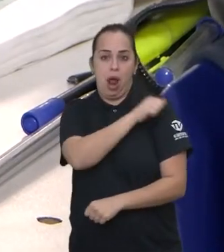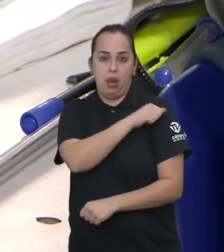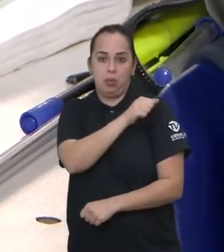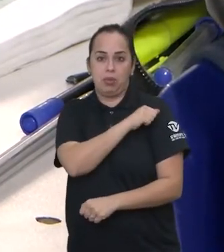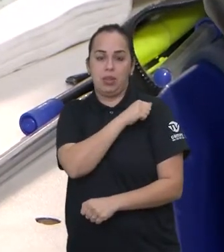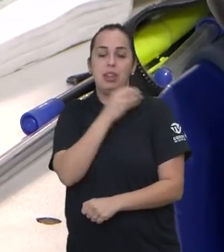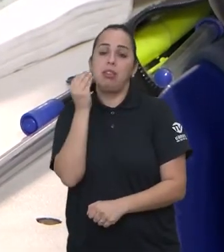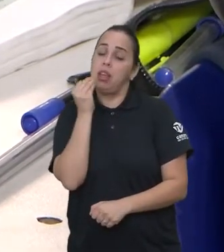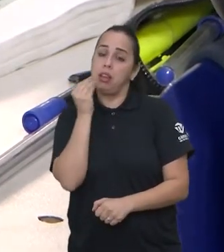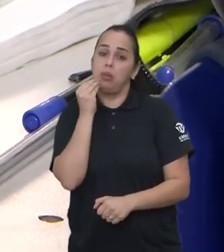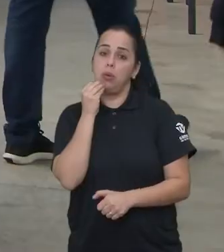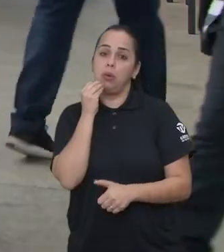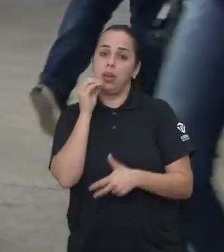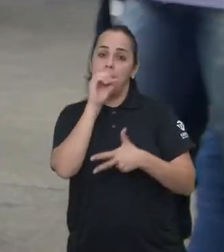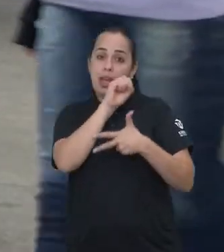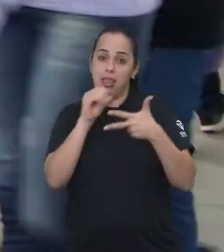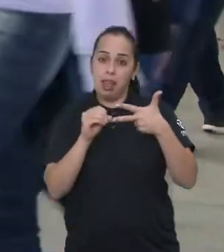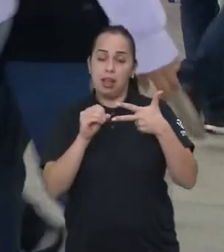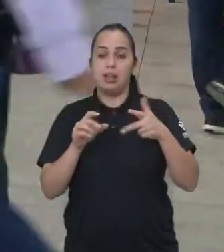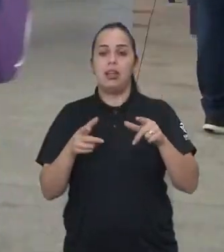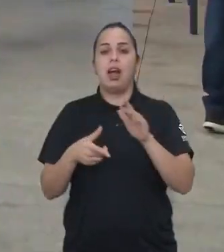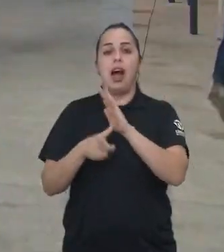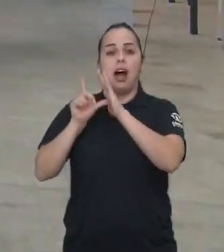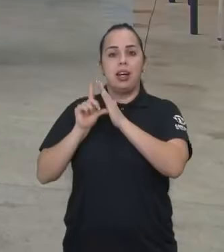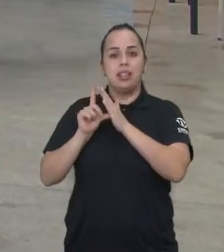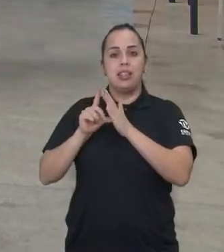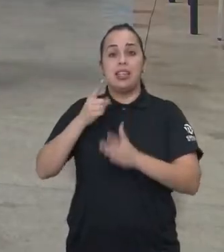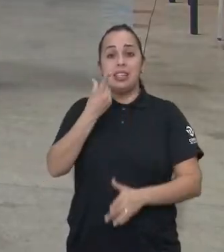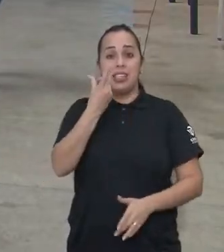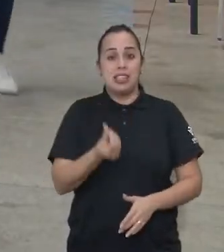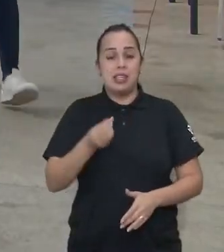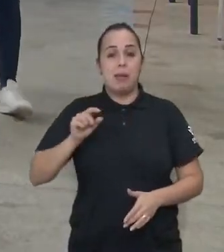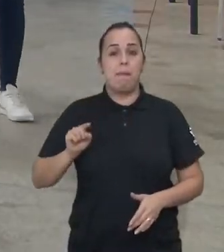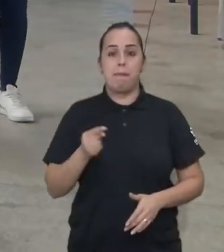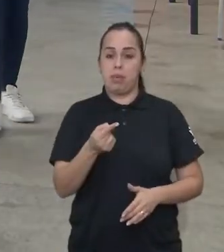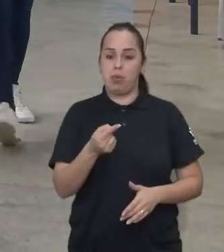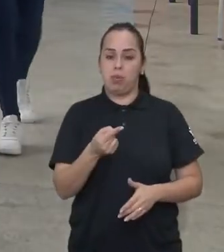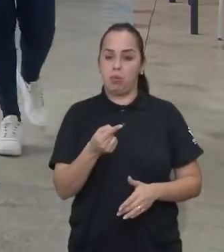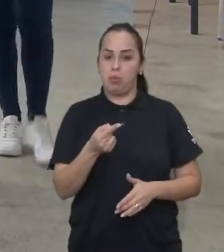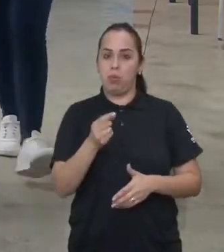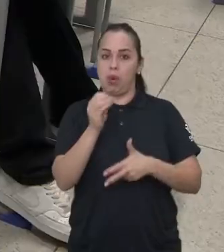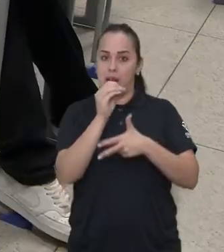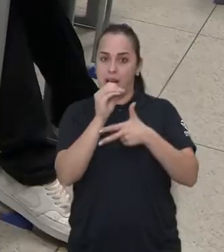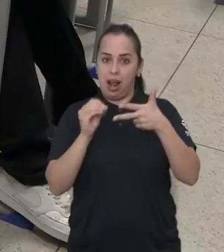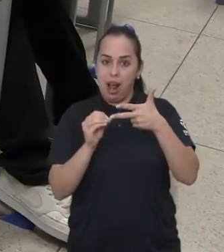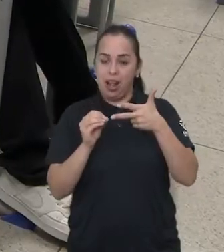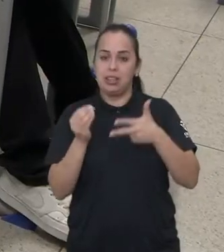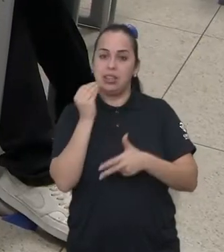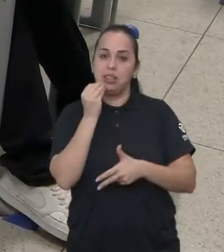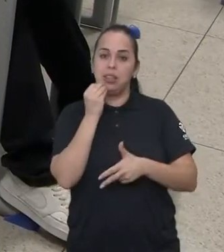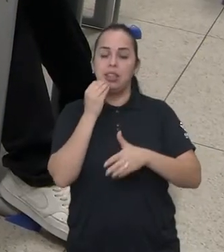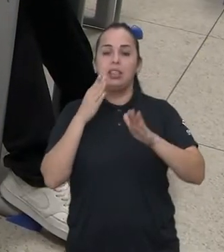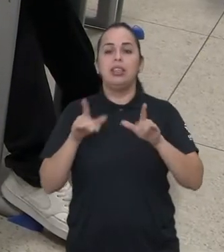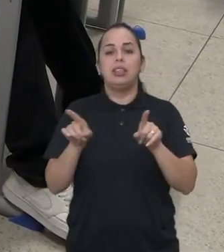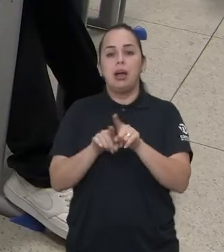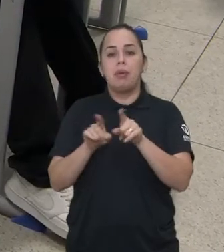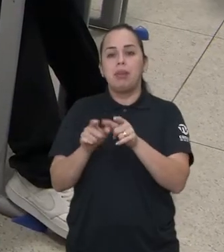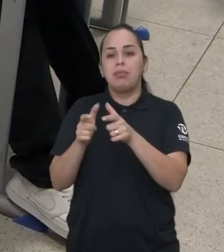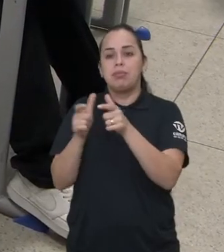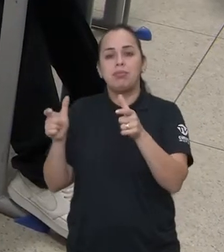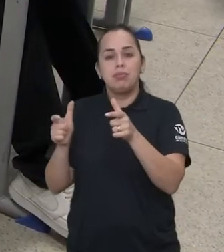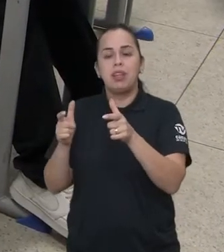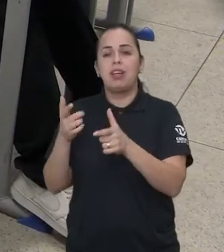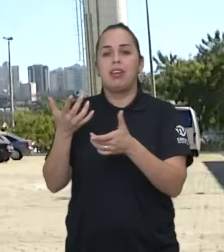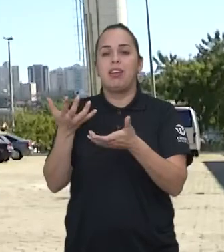de 9.000 alunos prestaram o Enem na edição anterior foram cerca de 16 mil inscritos esses números mostram que uma